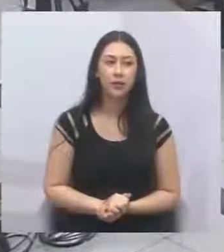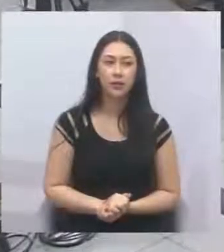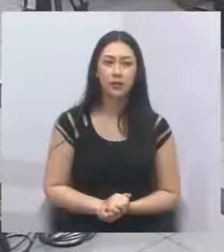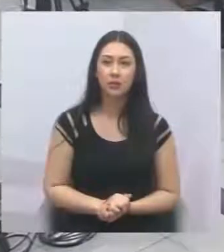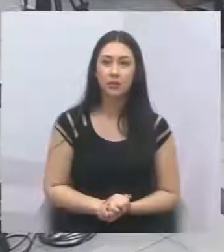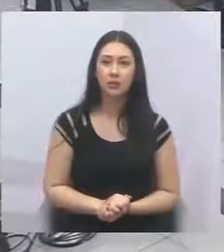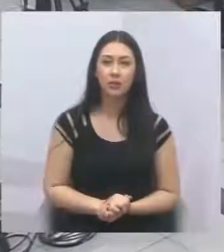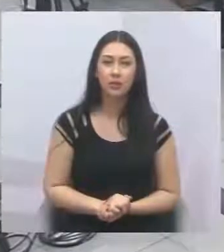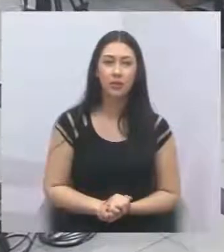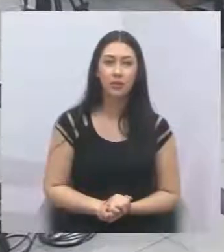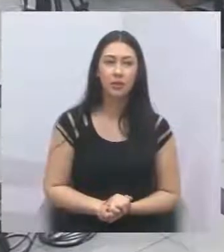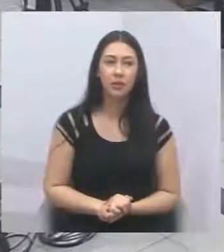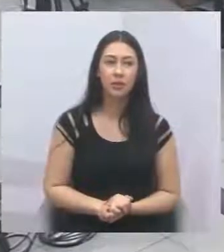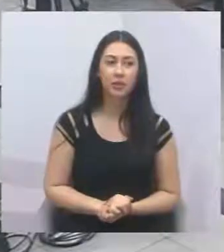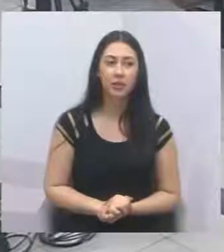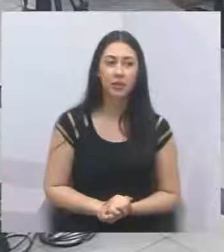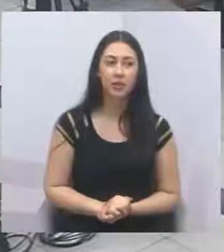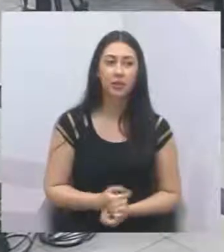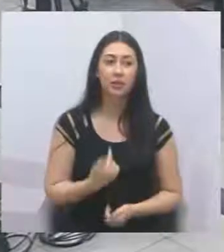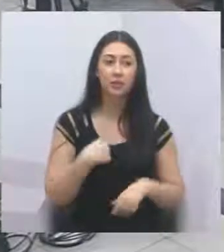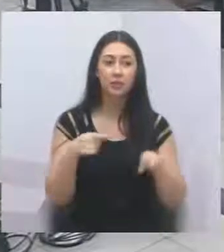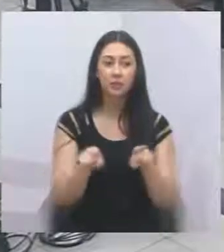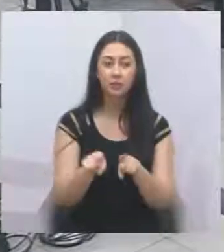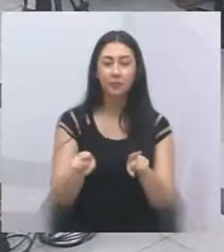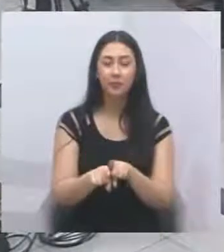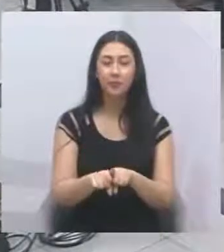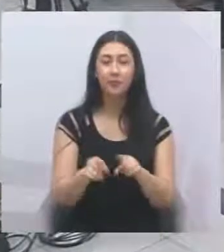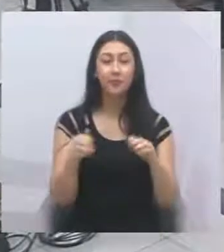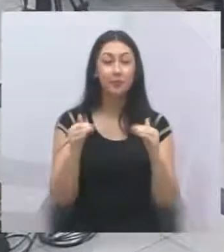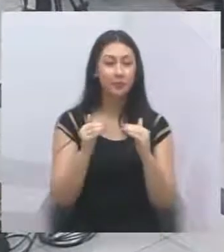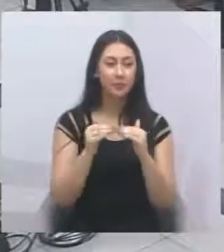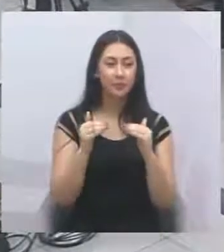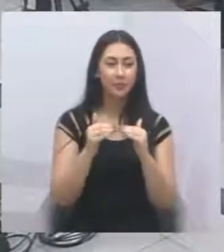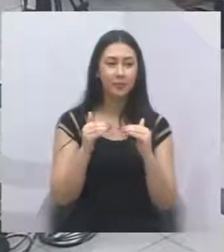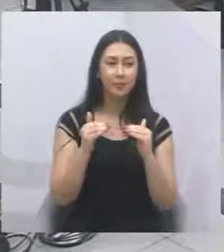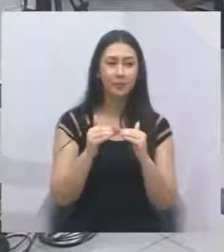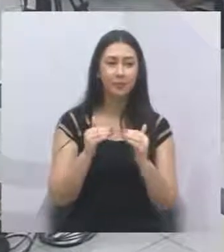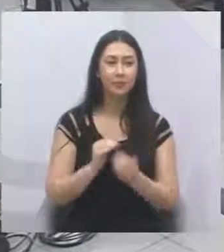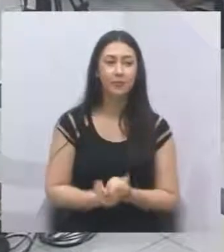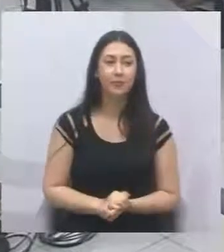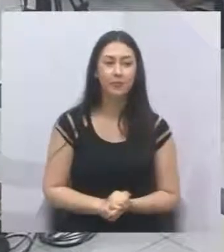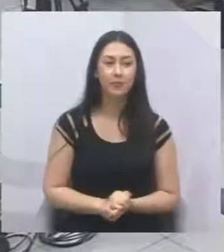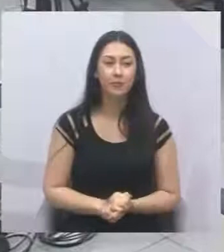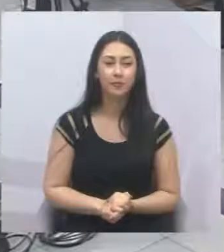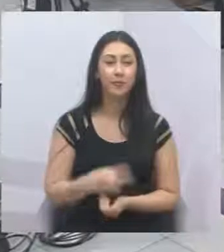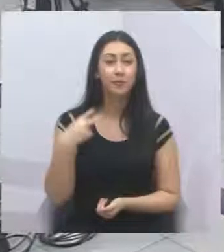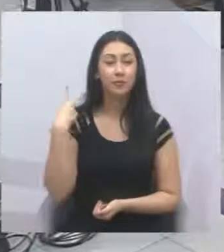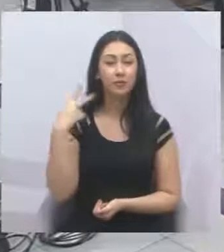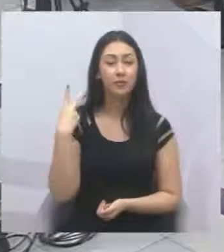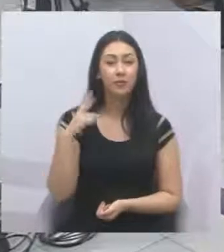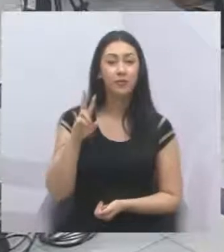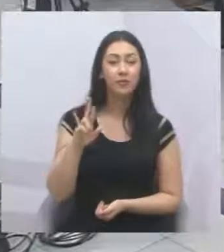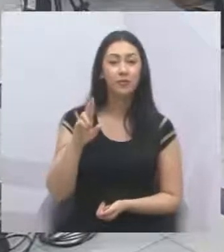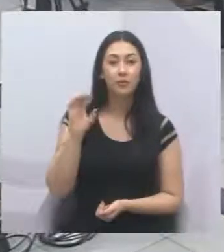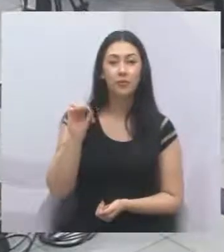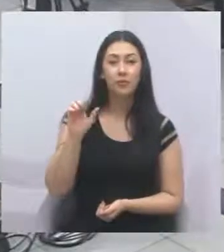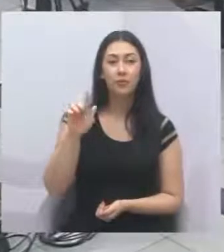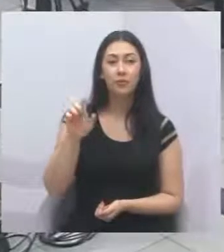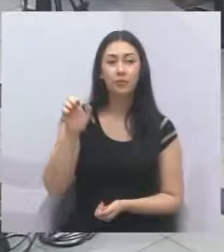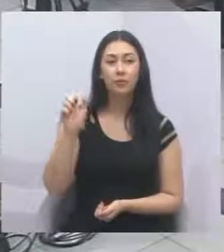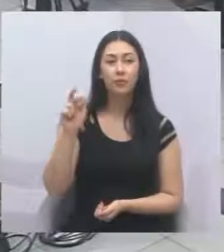Quero também votar favorável ao pedido de informações do vereador pastor Rogério Timóteo,